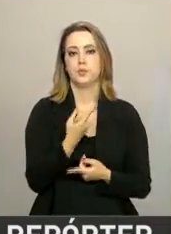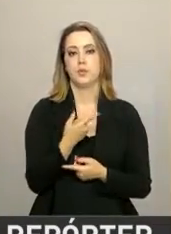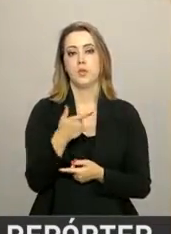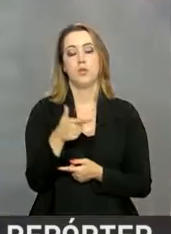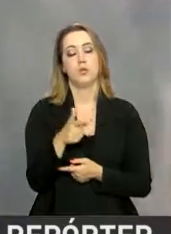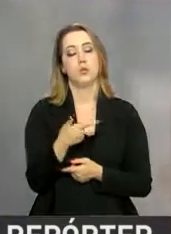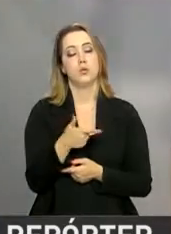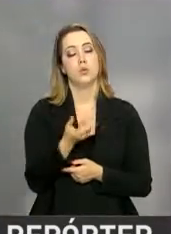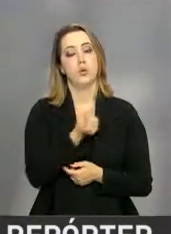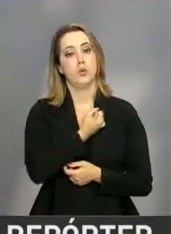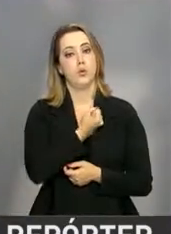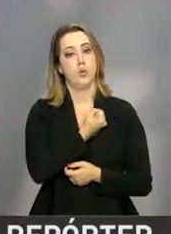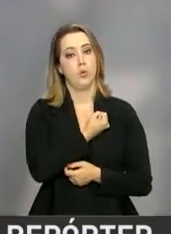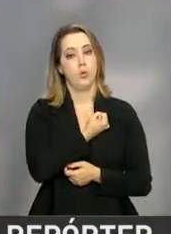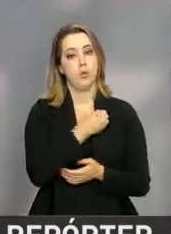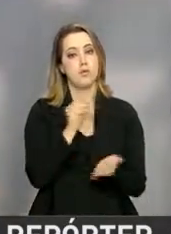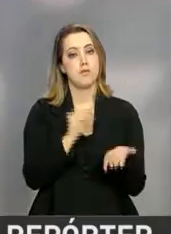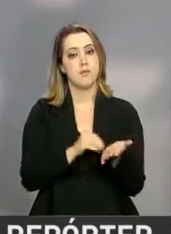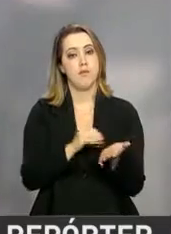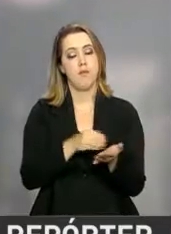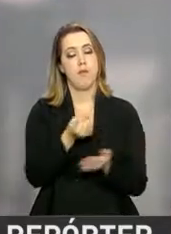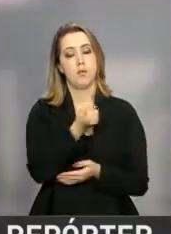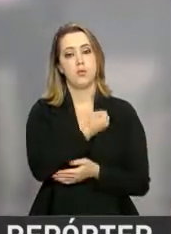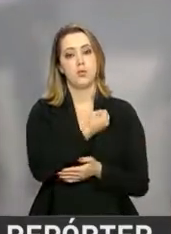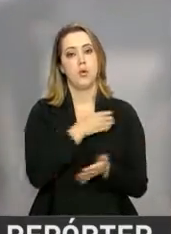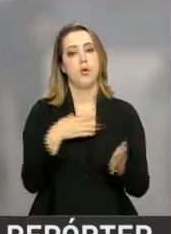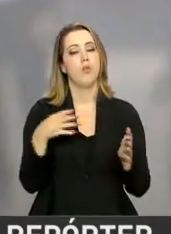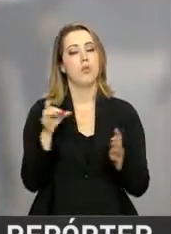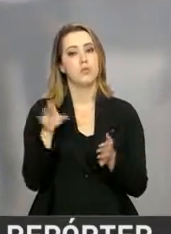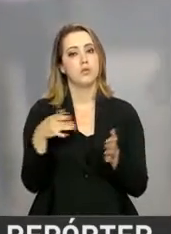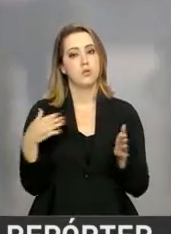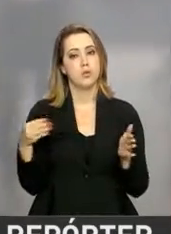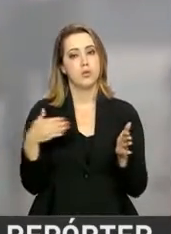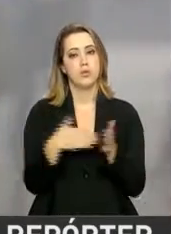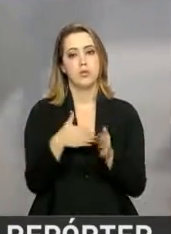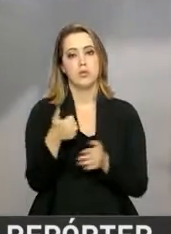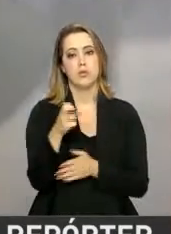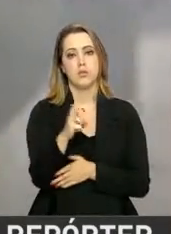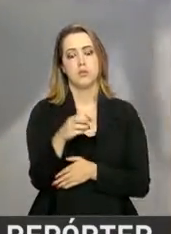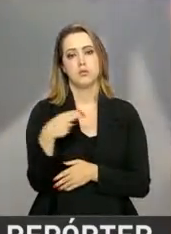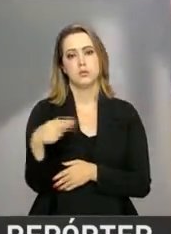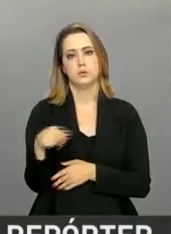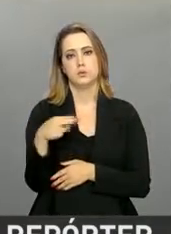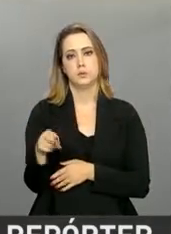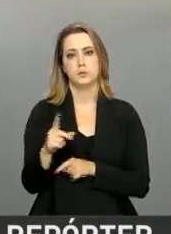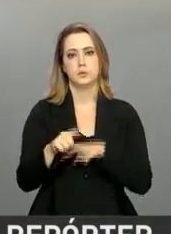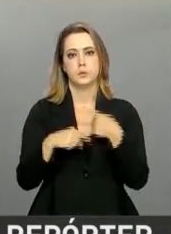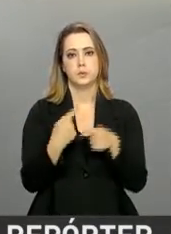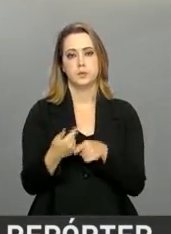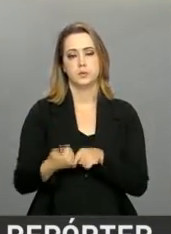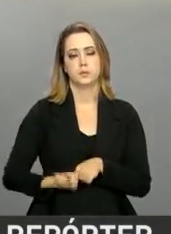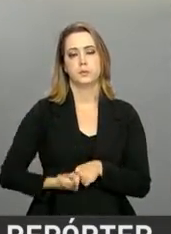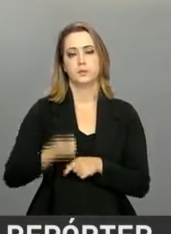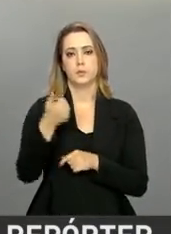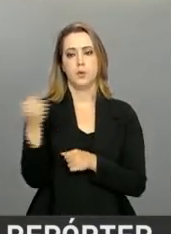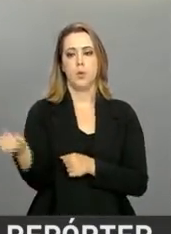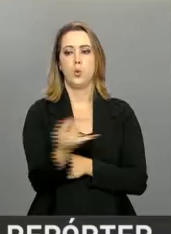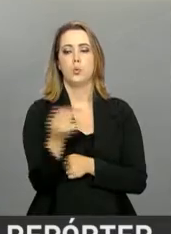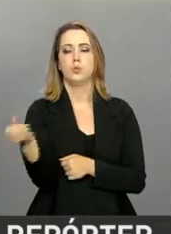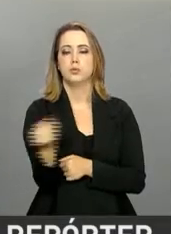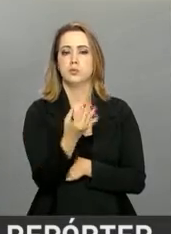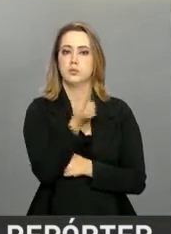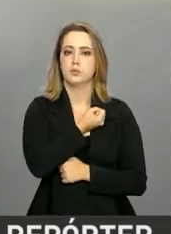o nono dígito só serão completados até o dia 15 de novembro a medida tem o objetivo de aumentar a disponibilidade de linhas de telefone